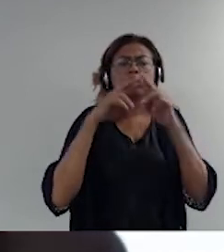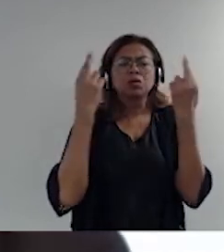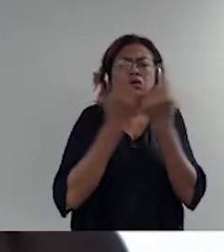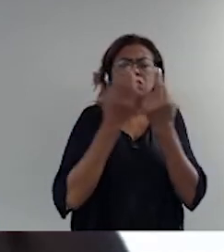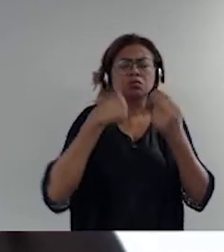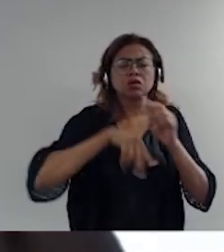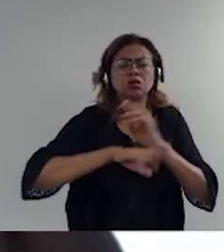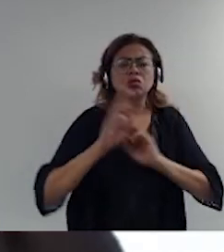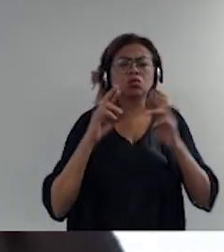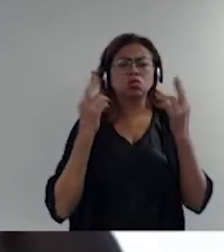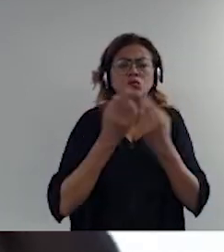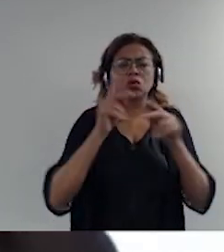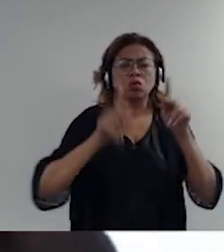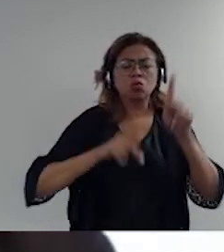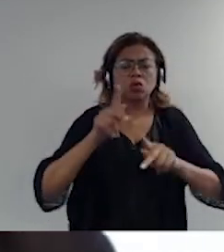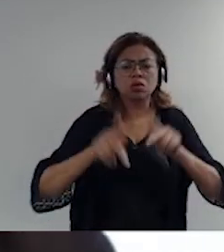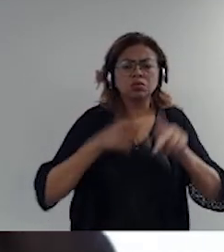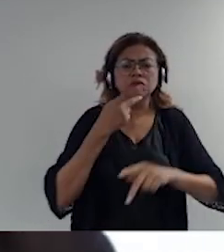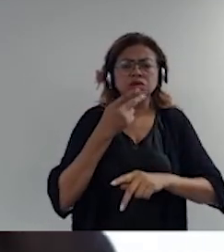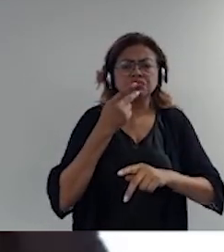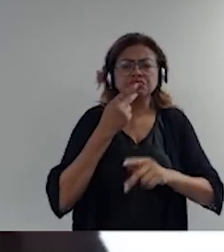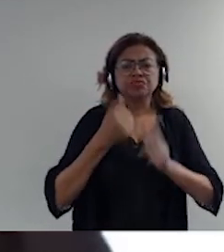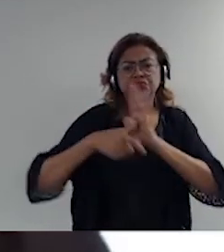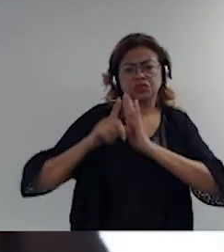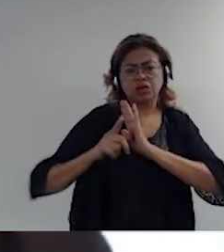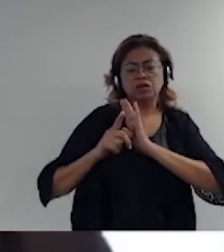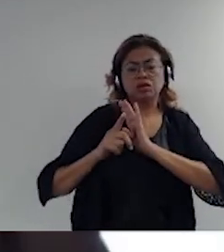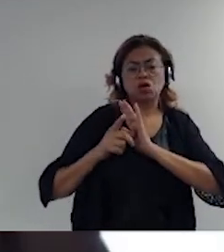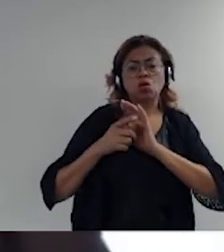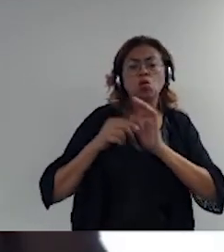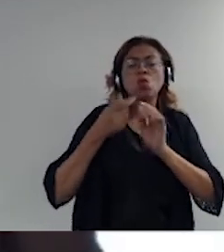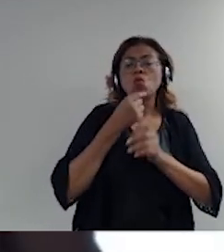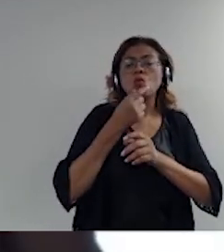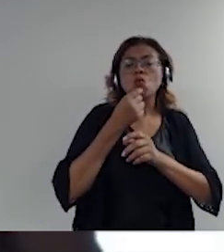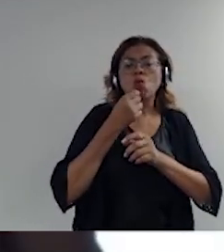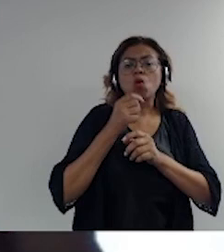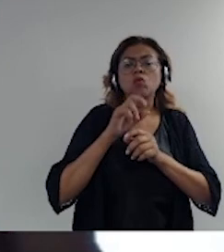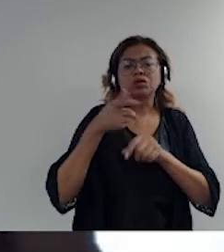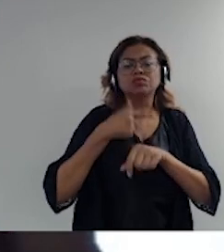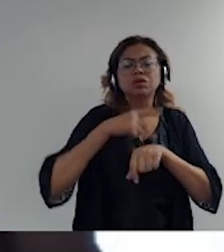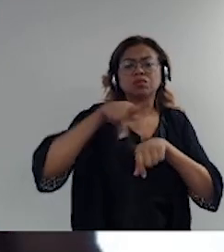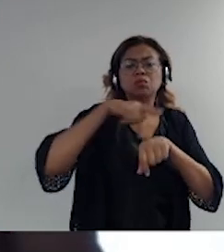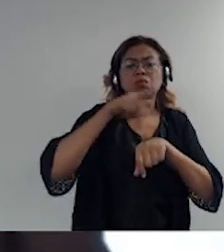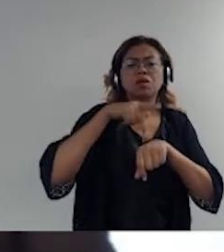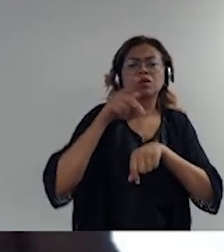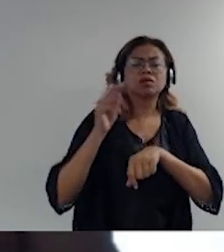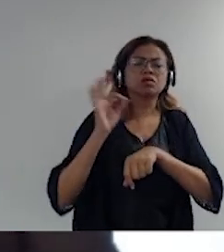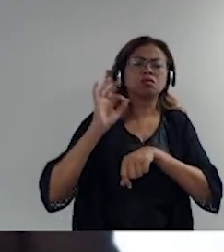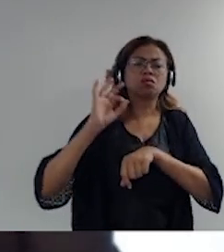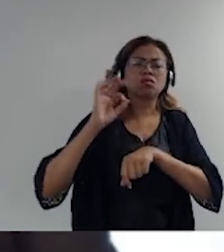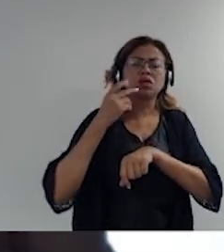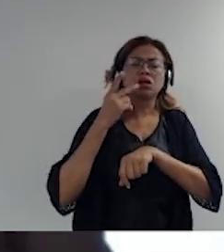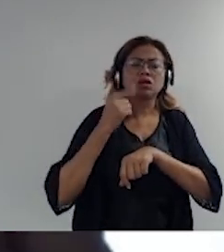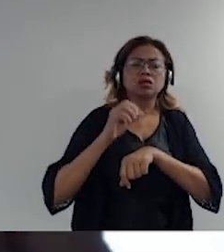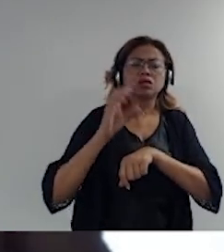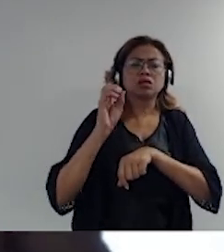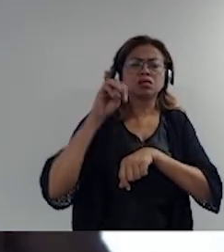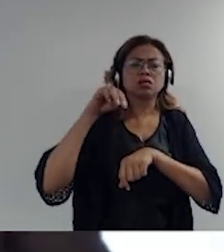mundo, e o regulador francês, né, o presidente da AMF,